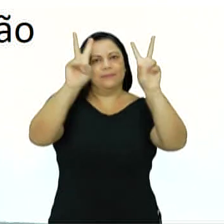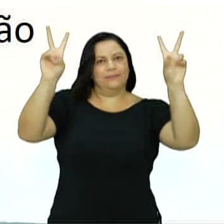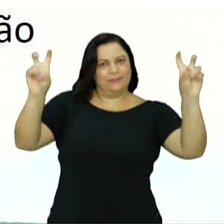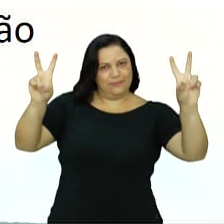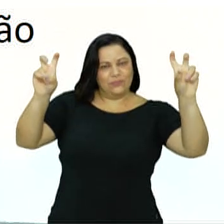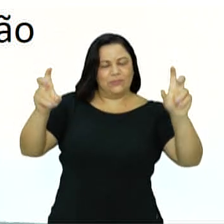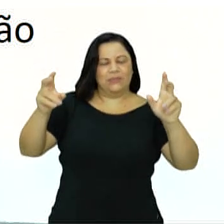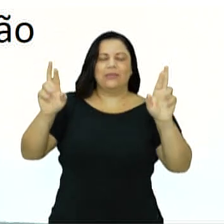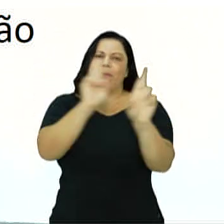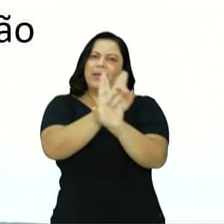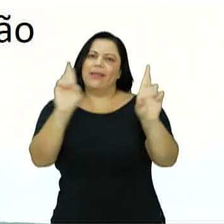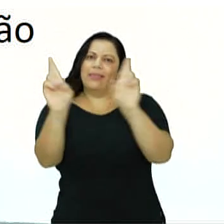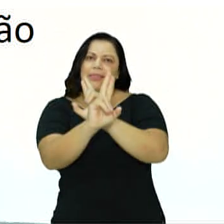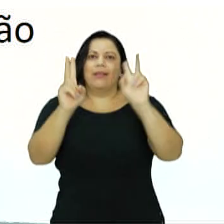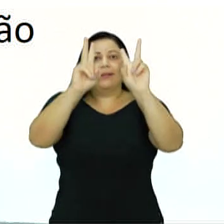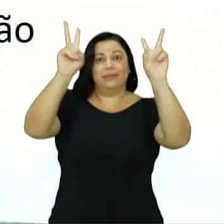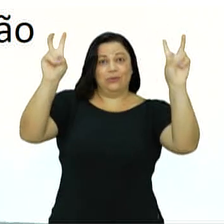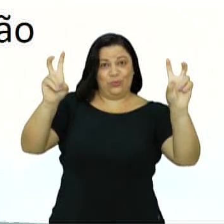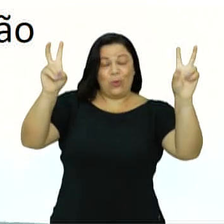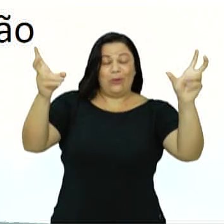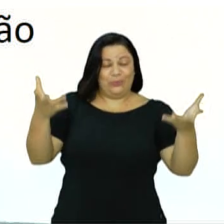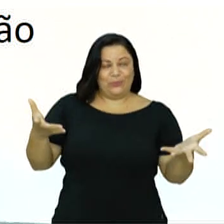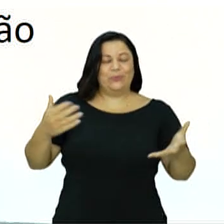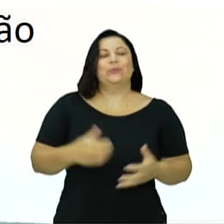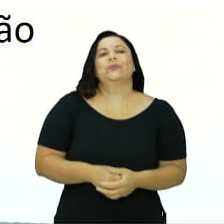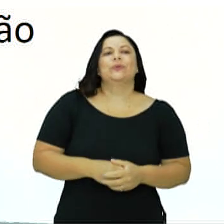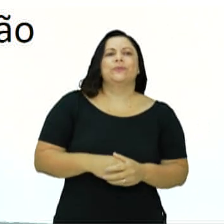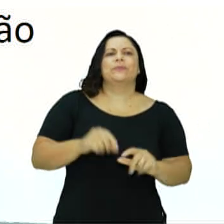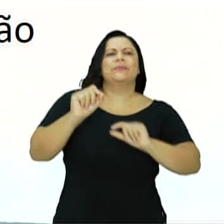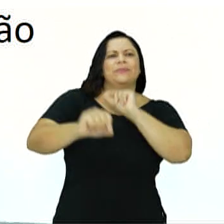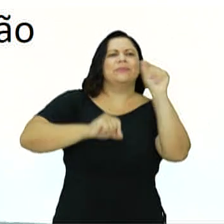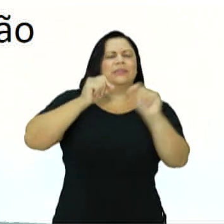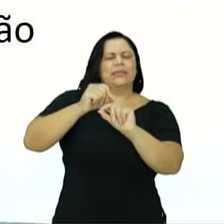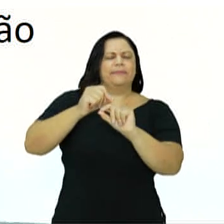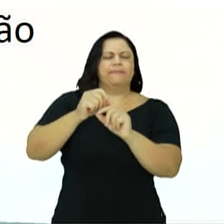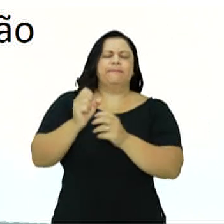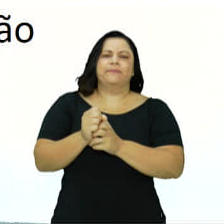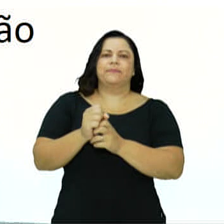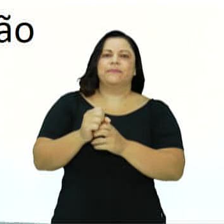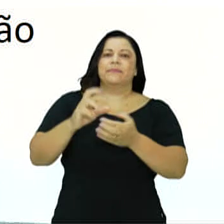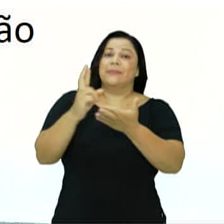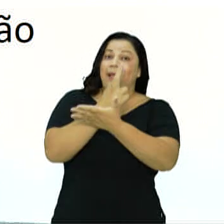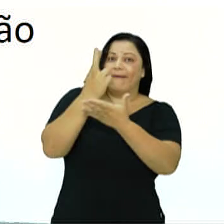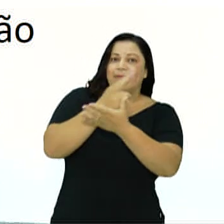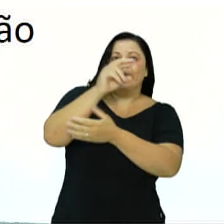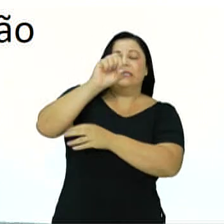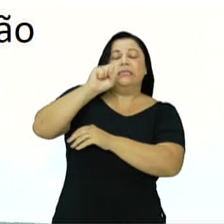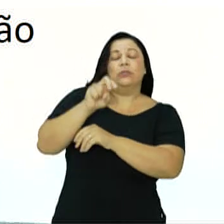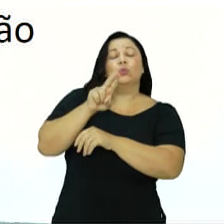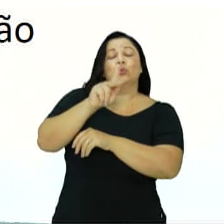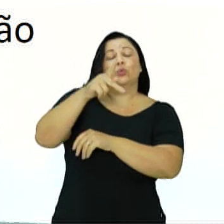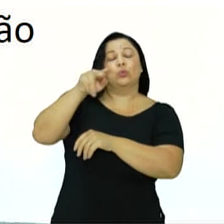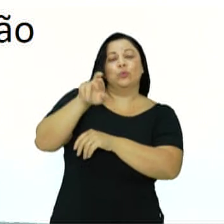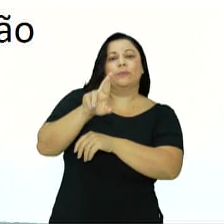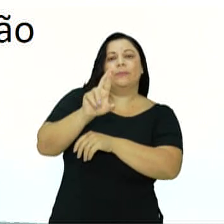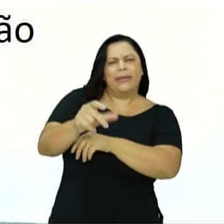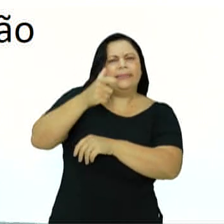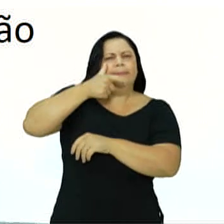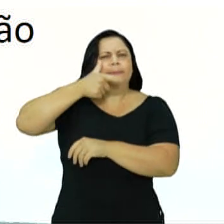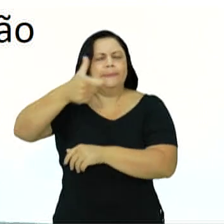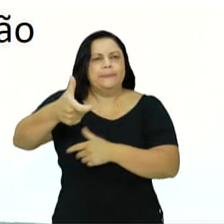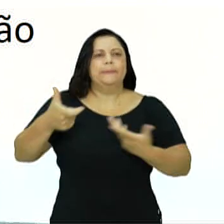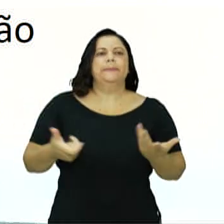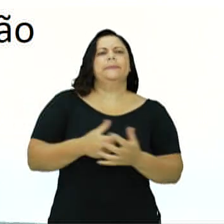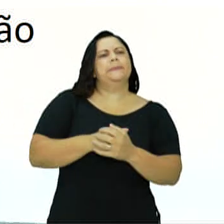esteja relação com o assunto que a gente vai trabalhar. E aí eu peguei lá da Super Interessante, algo que vai falar sobre a moleira. Eu acho que vocês já